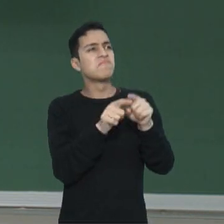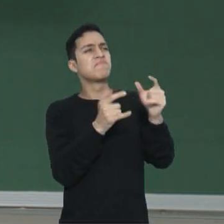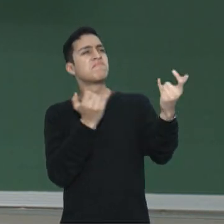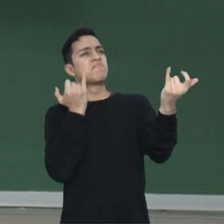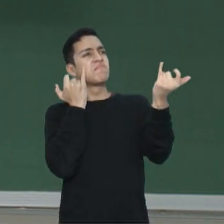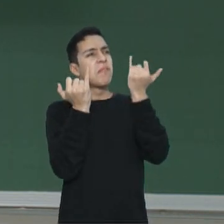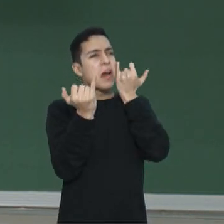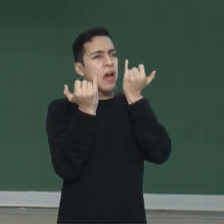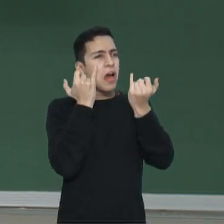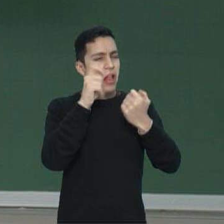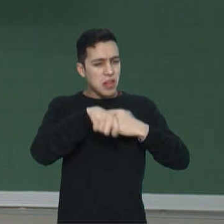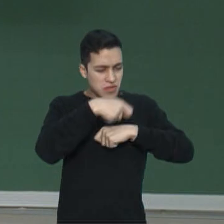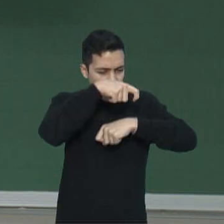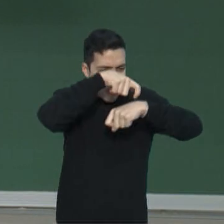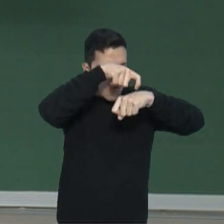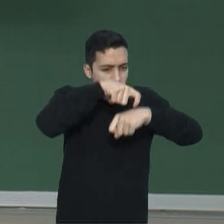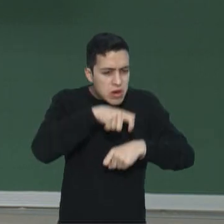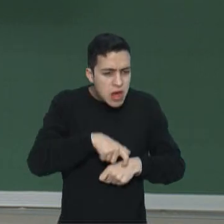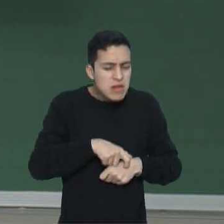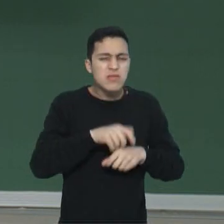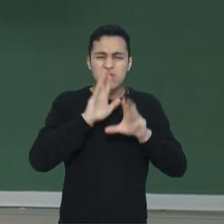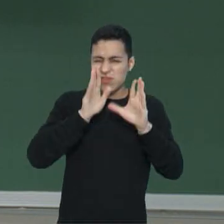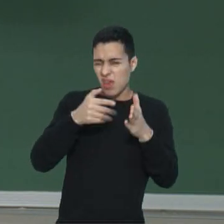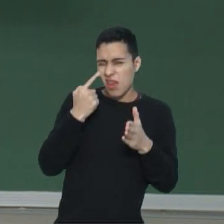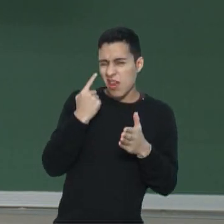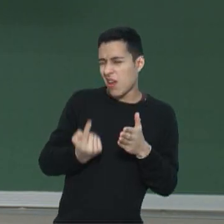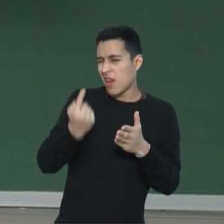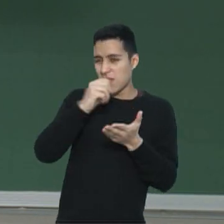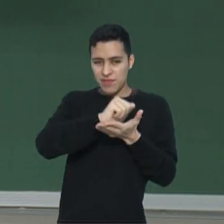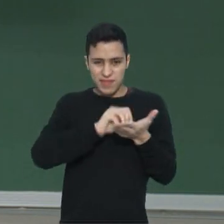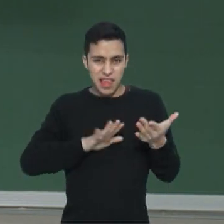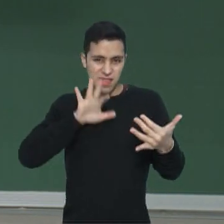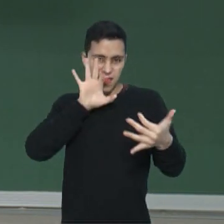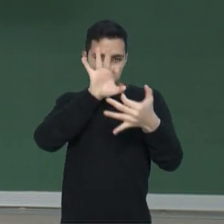os horários, já temos alguns exercícios. Vamos ao primeiro.